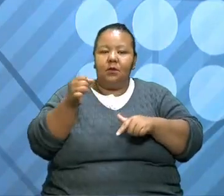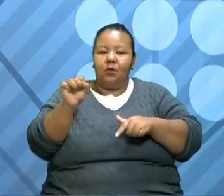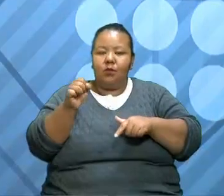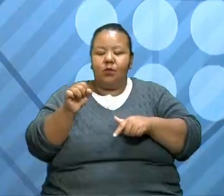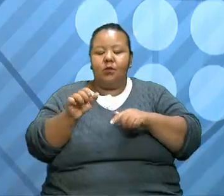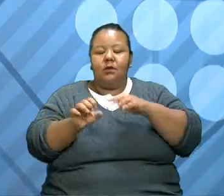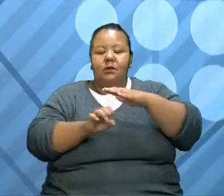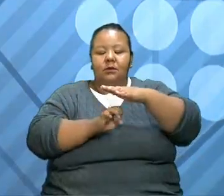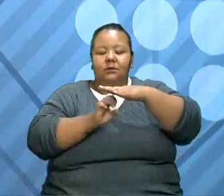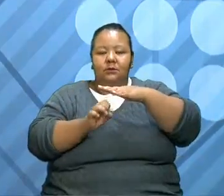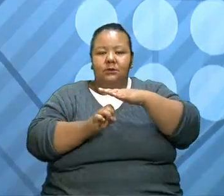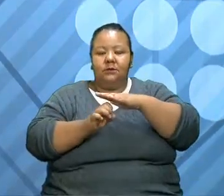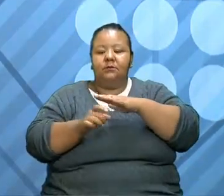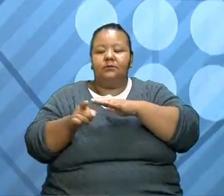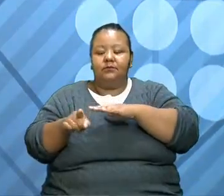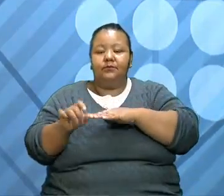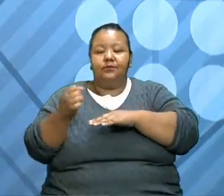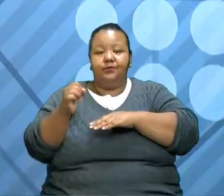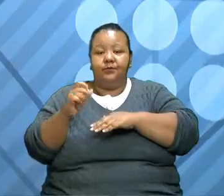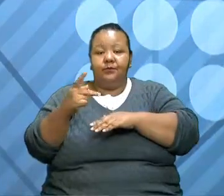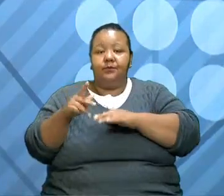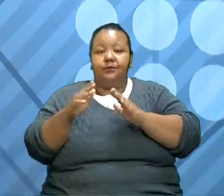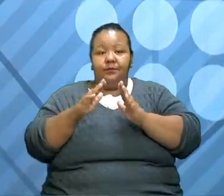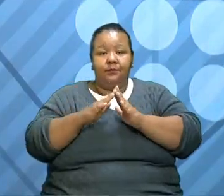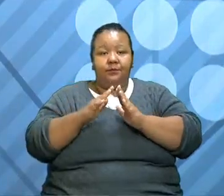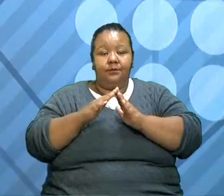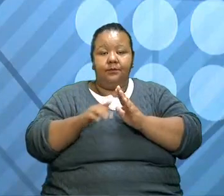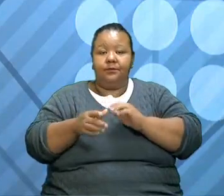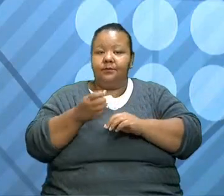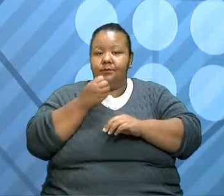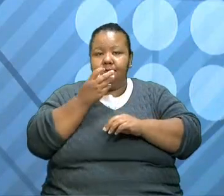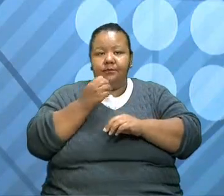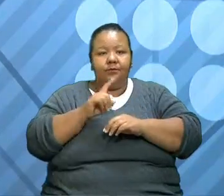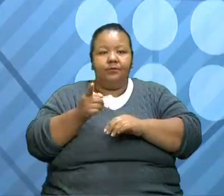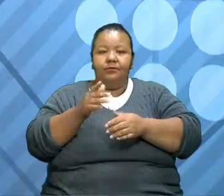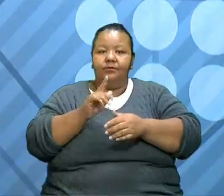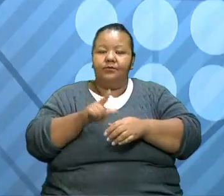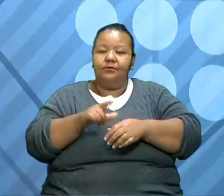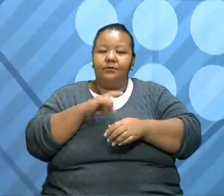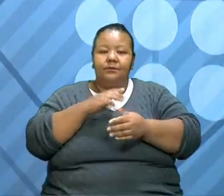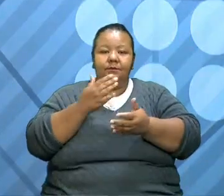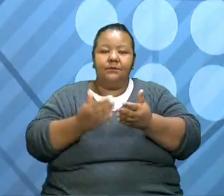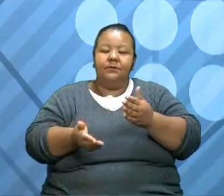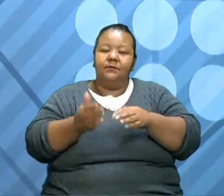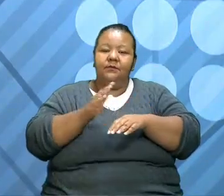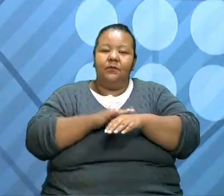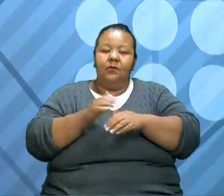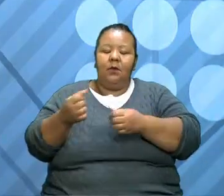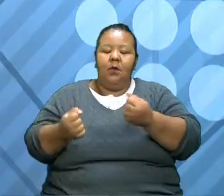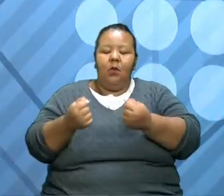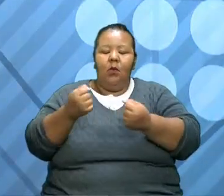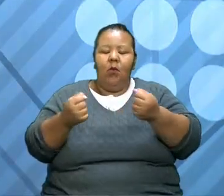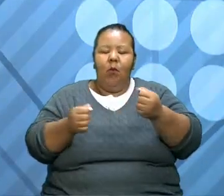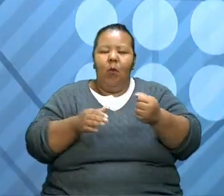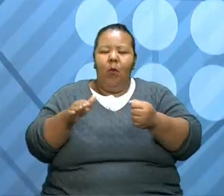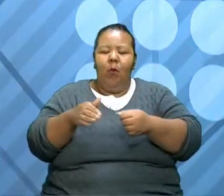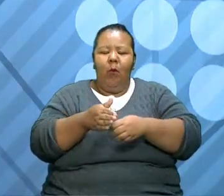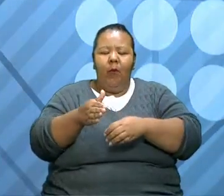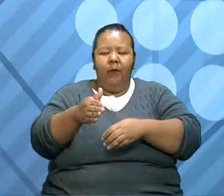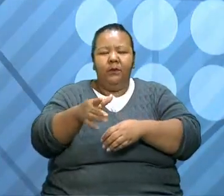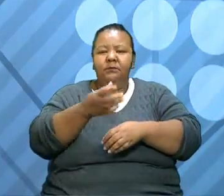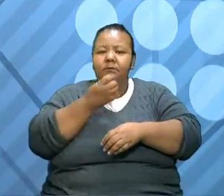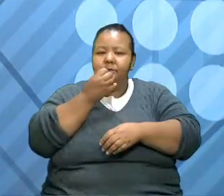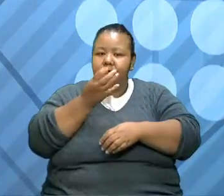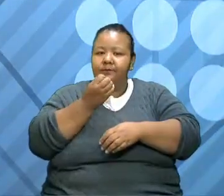empresa, você vai trabalhar 8 horas na sua casa, com a vantagem que você não vai gastar o tempo com o transporte. Isso é uma vantagem muito